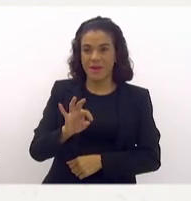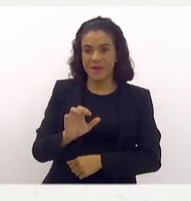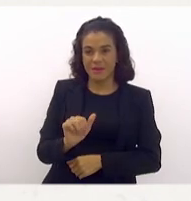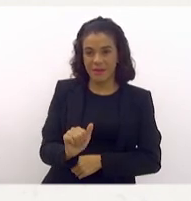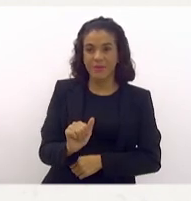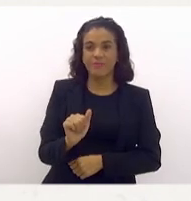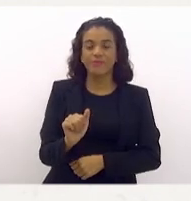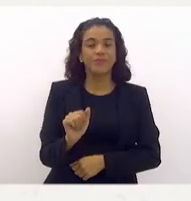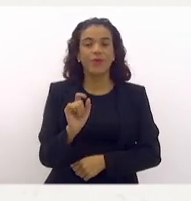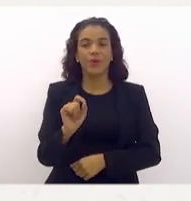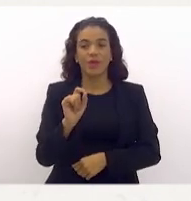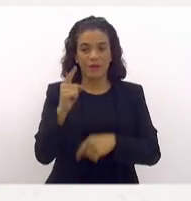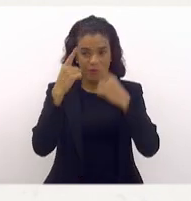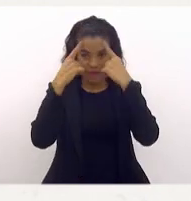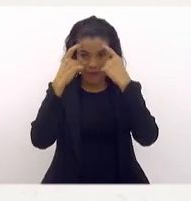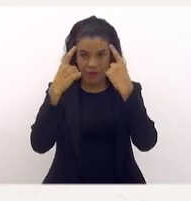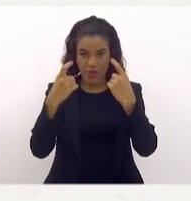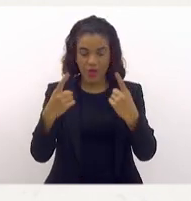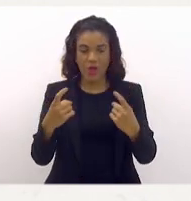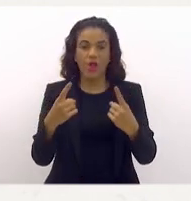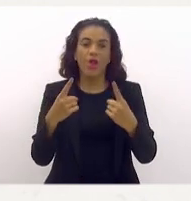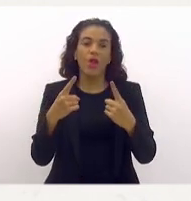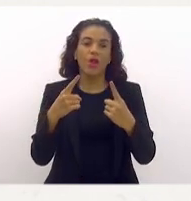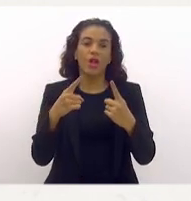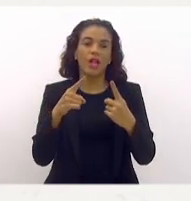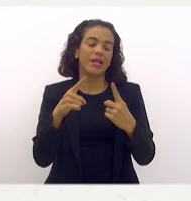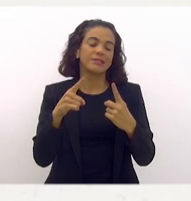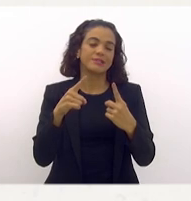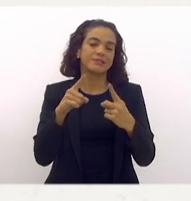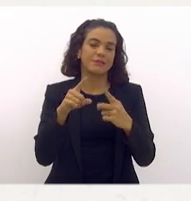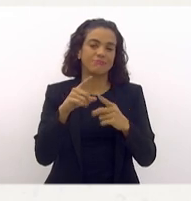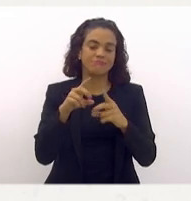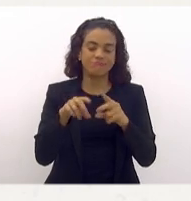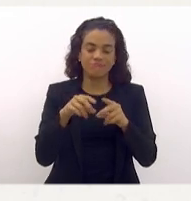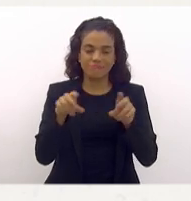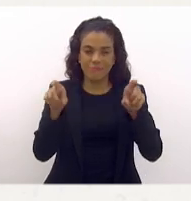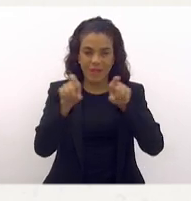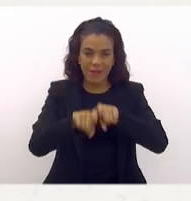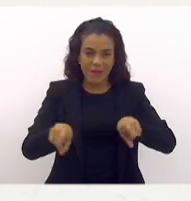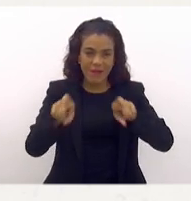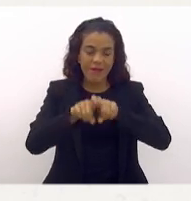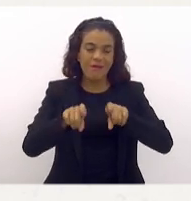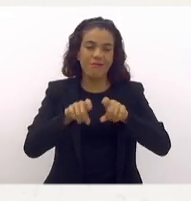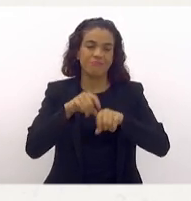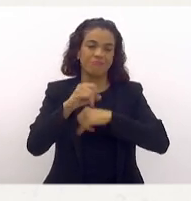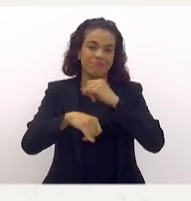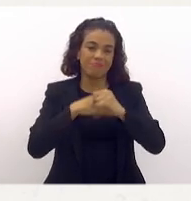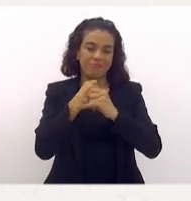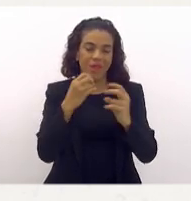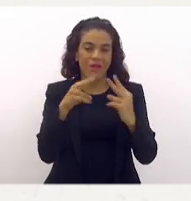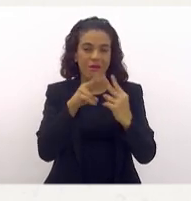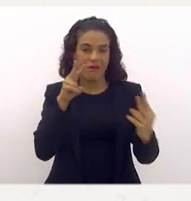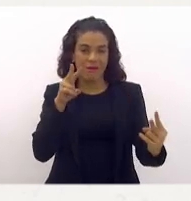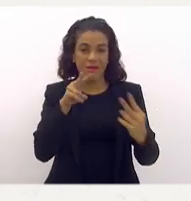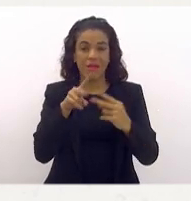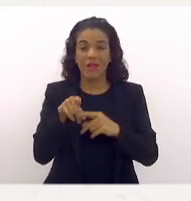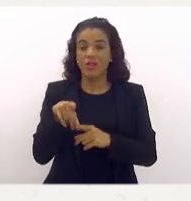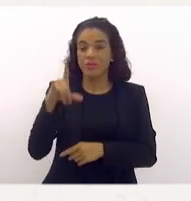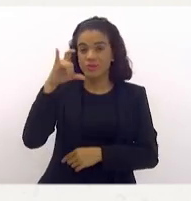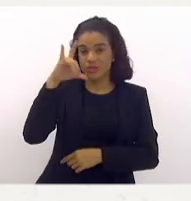sobre violência online contra mulheres na plataforma da Meta, no Instagram e no